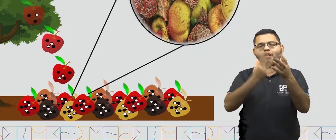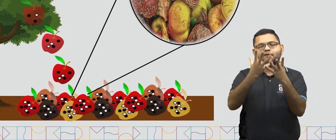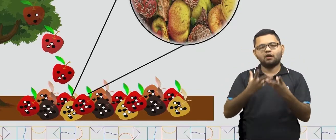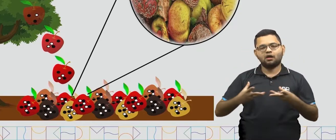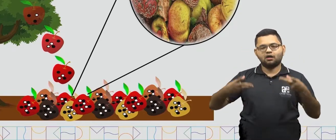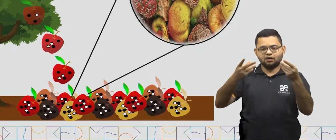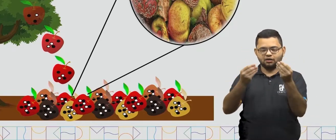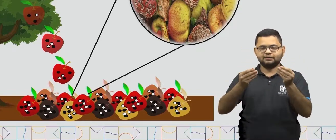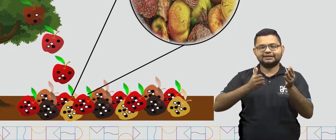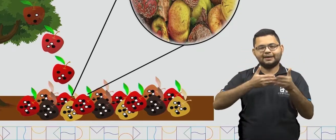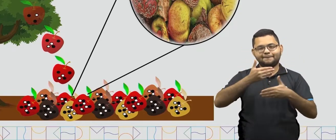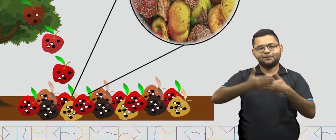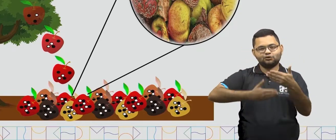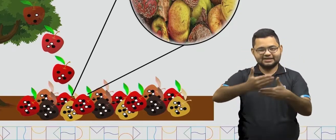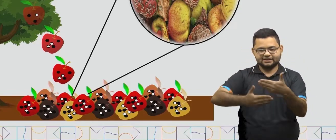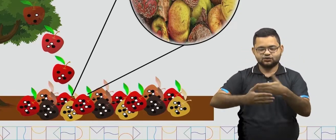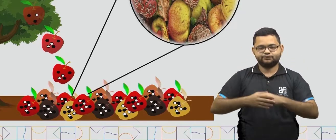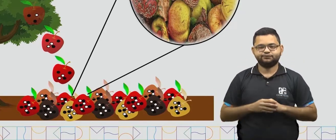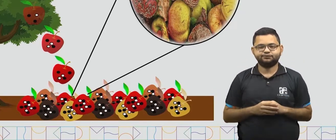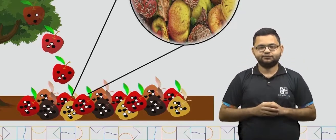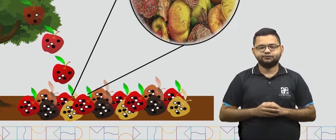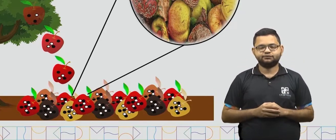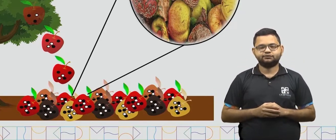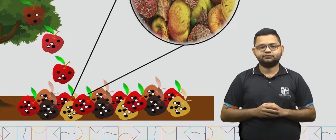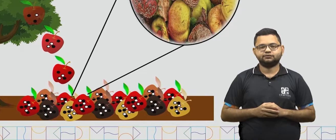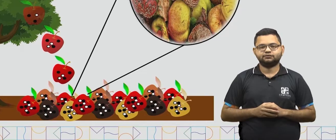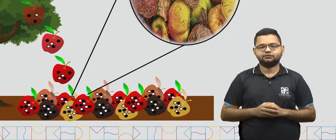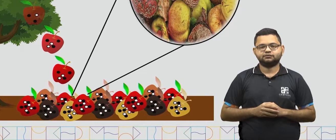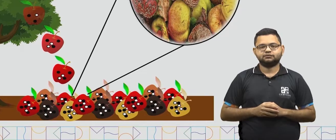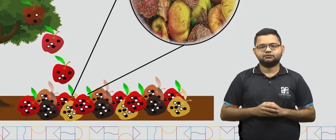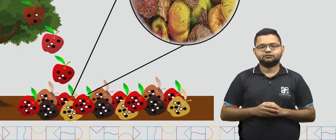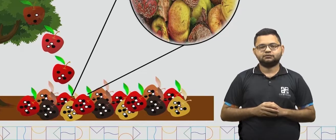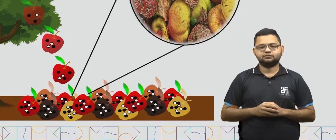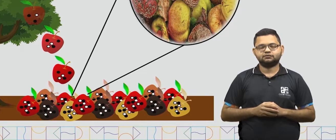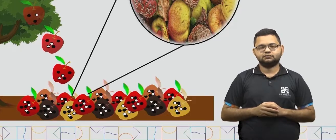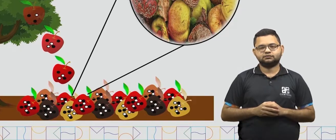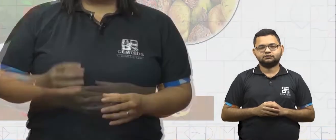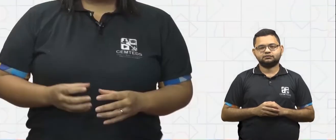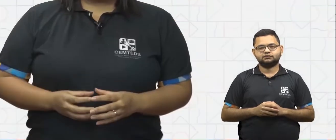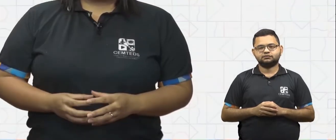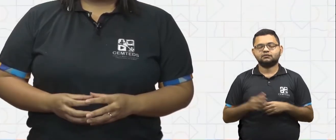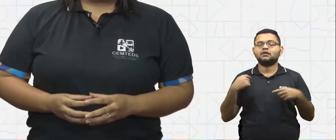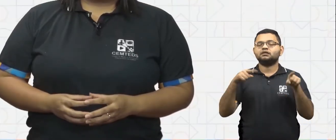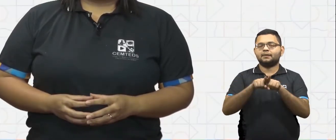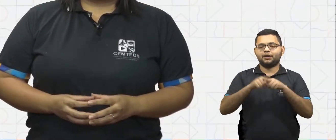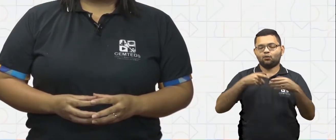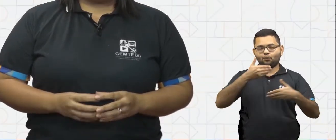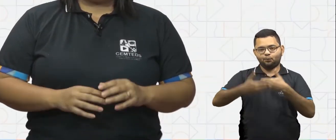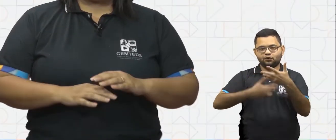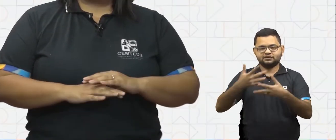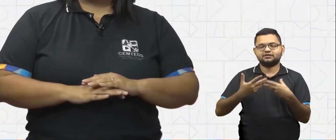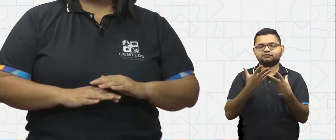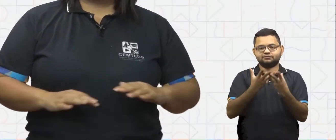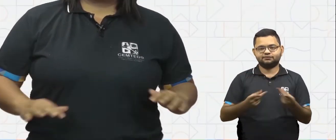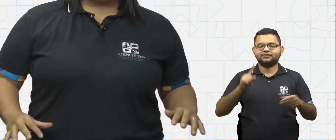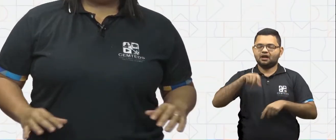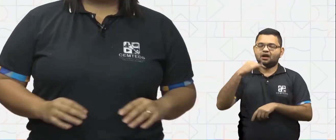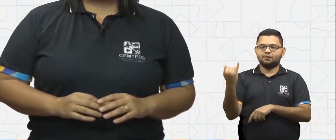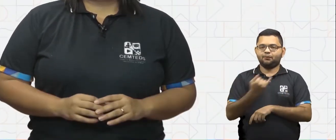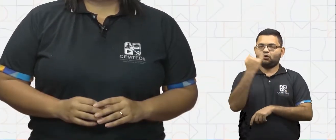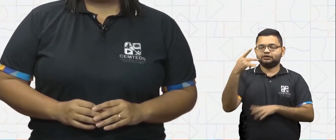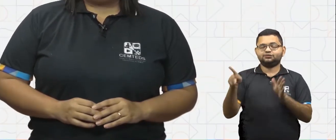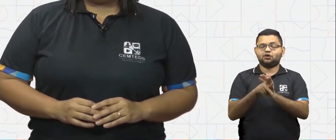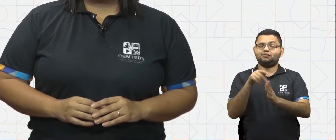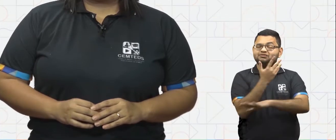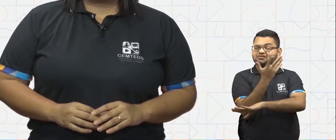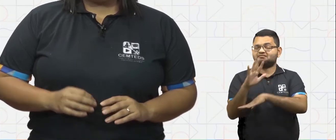de decomposição feito por fungos e bactérias saprófagos em maçãs. O processo de decomposição é importantíssimo